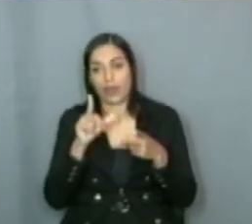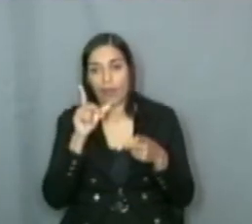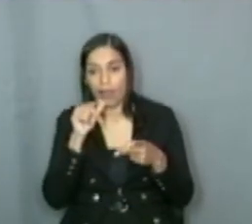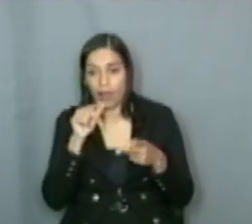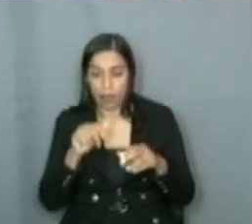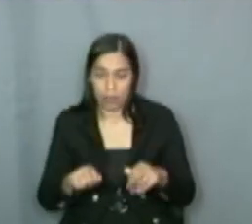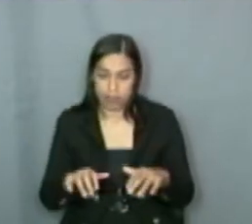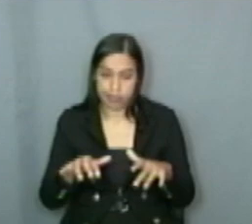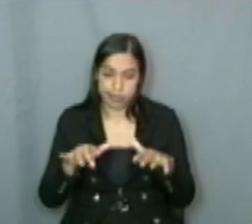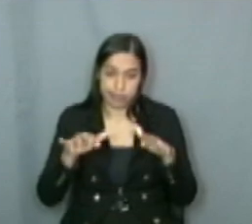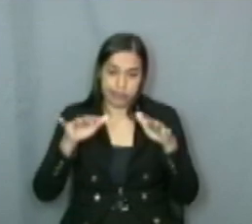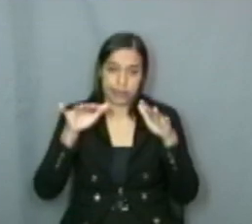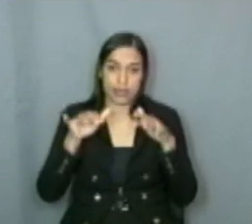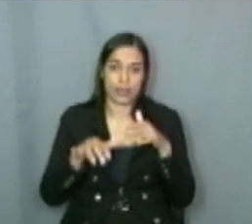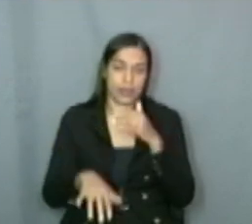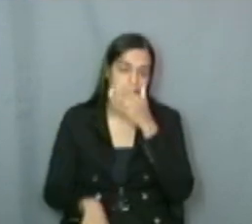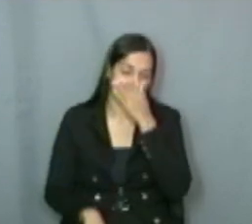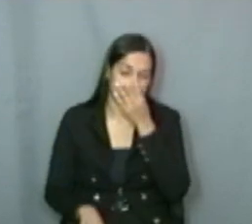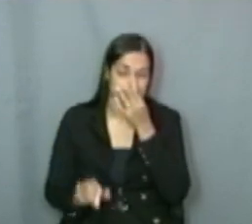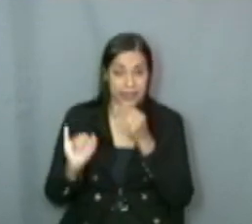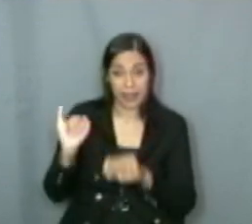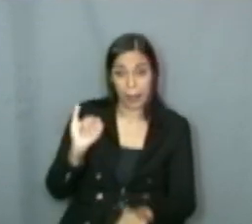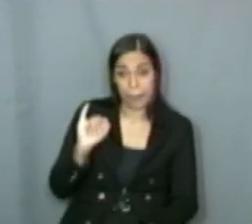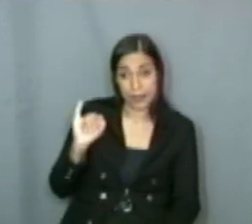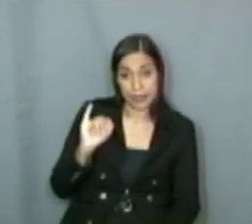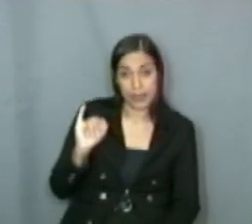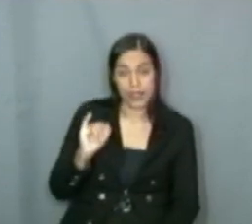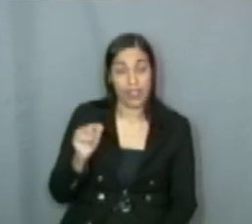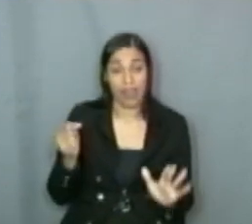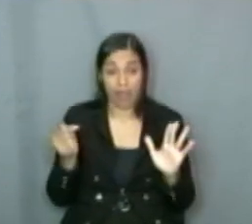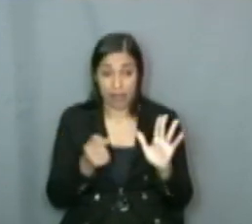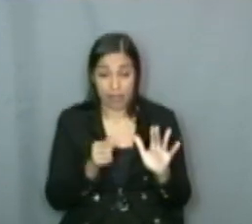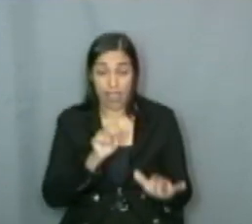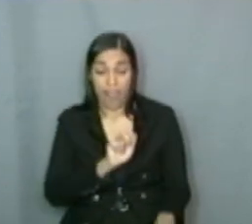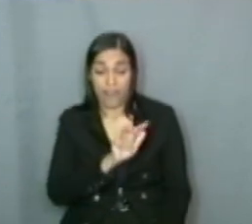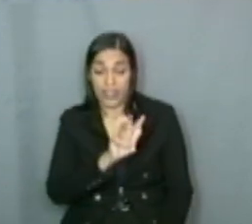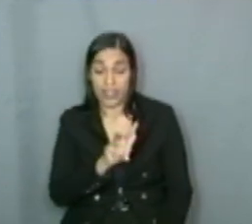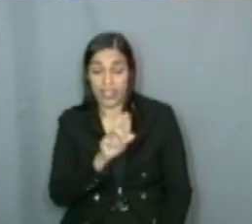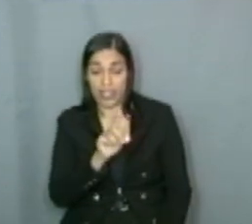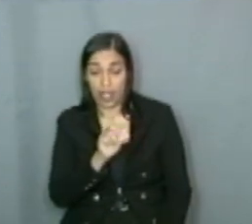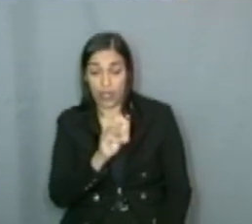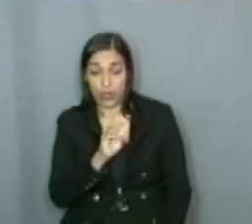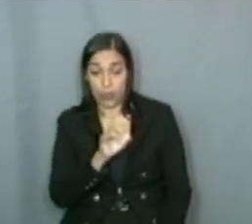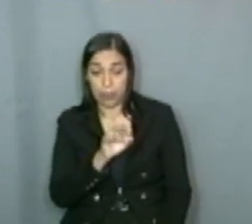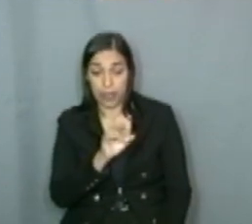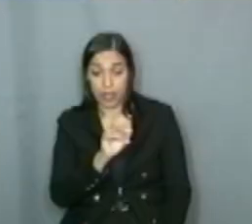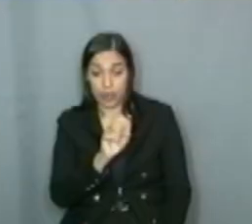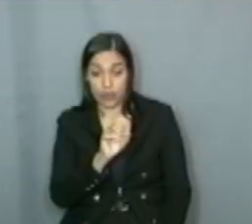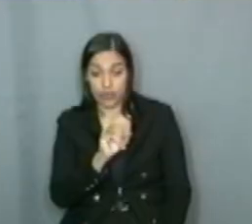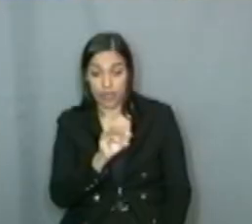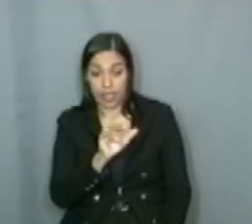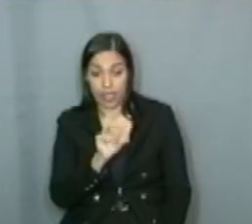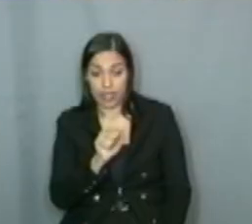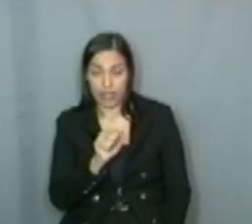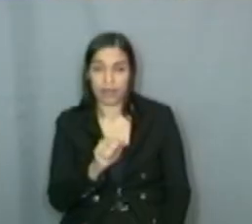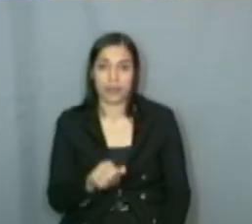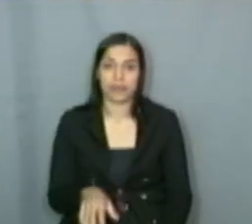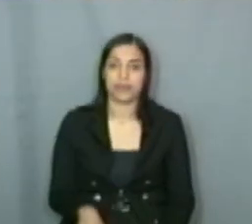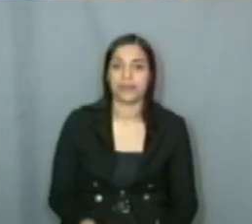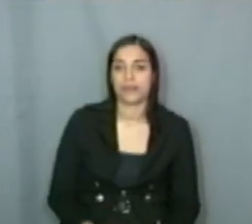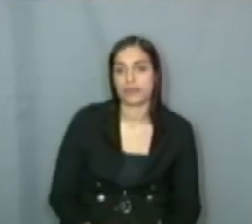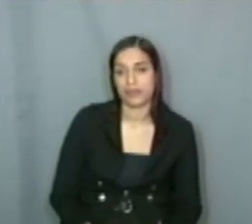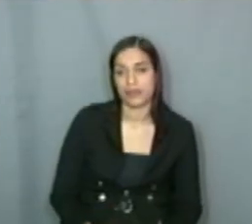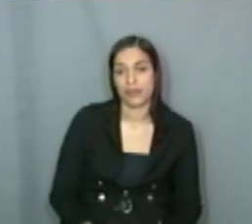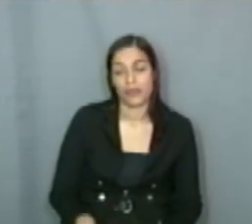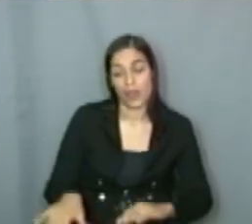Embiribeira. E aqui, na Domingos Ferreira, mais precisamente, no cruzamento